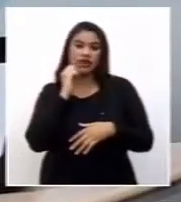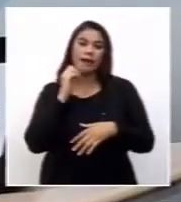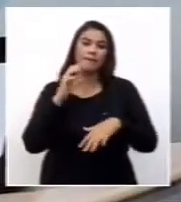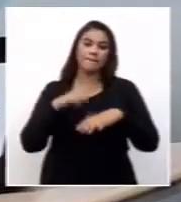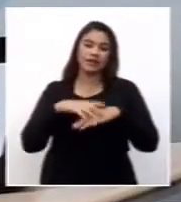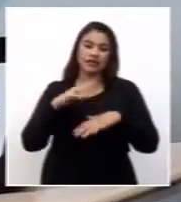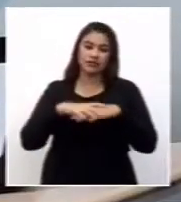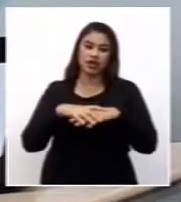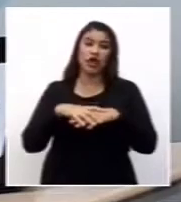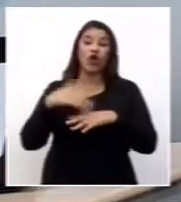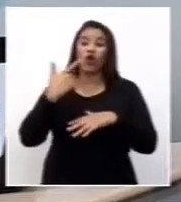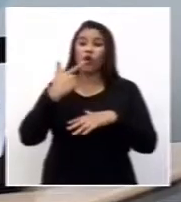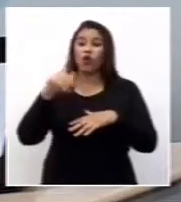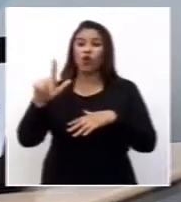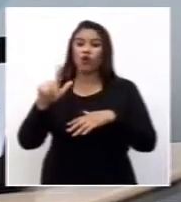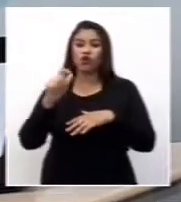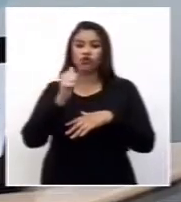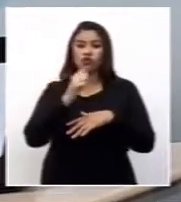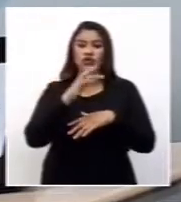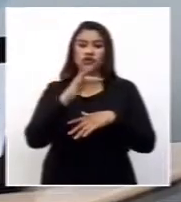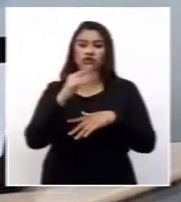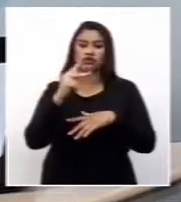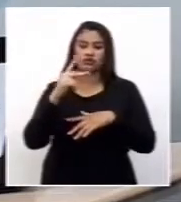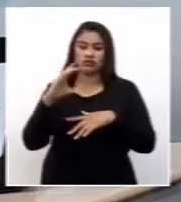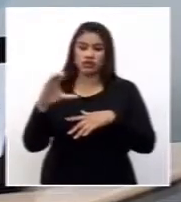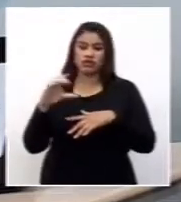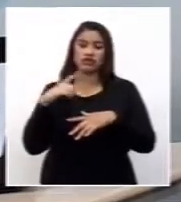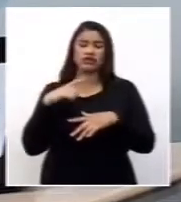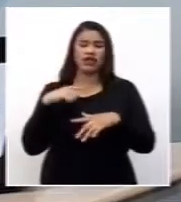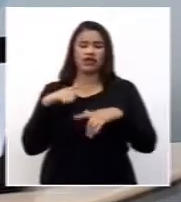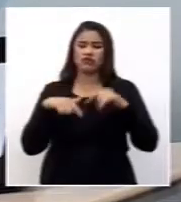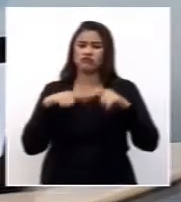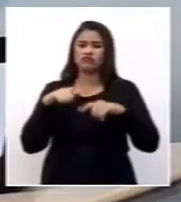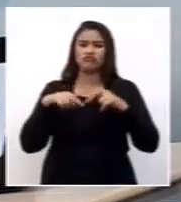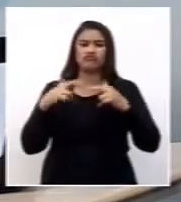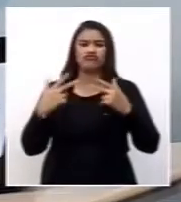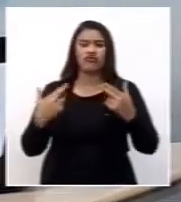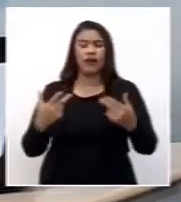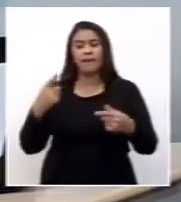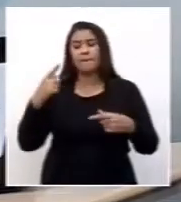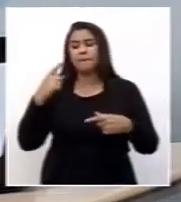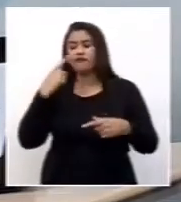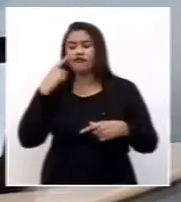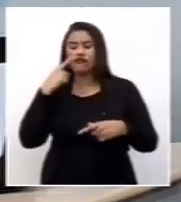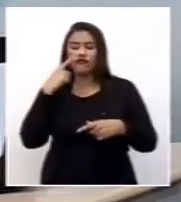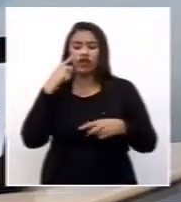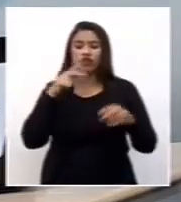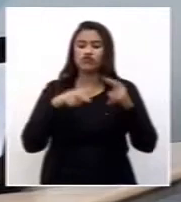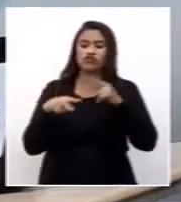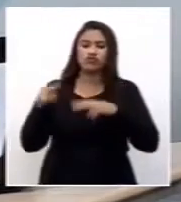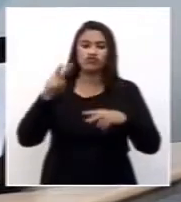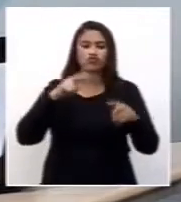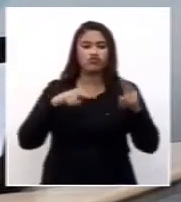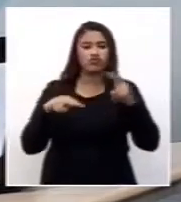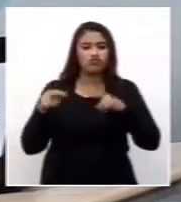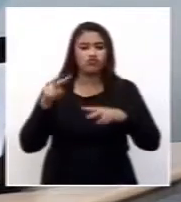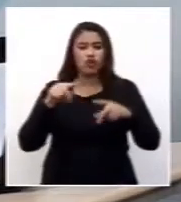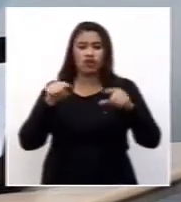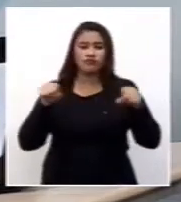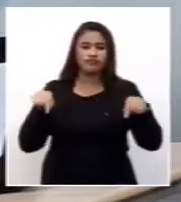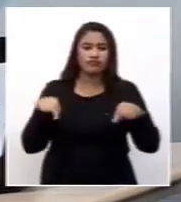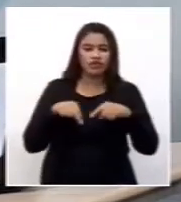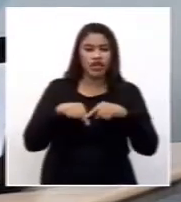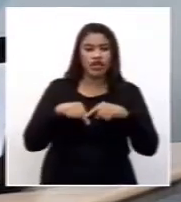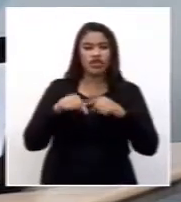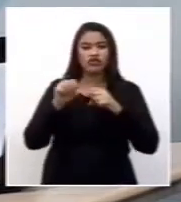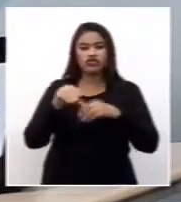TPC, isso vai ter outros elementos, e discorrendo um pouquinho das dimensões, desses vários olhares, nesse ambiente de